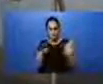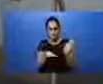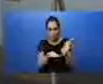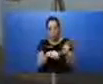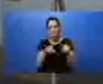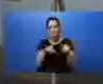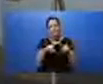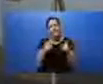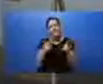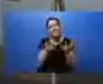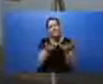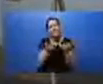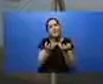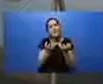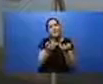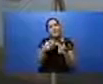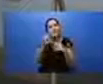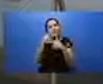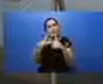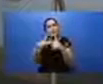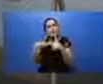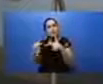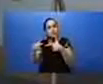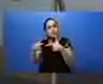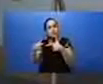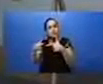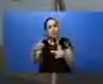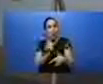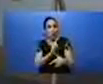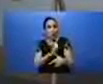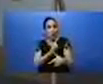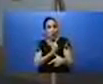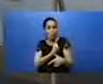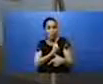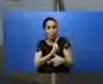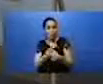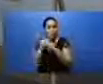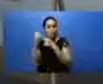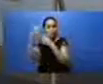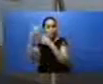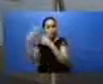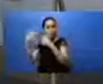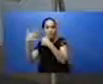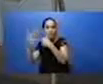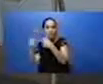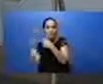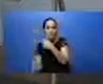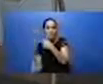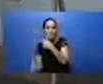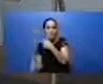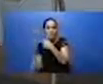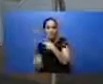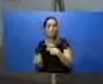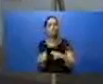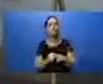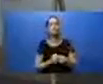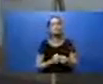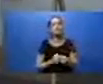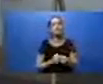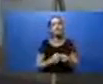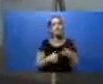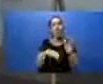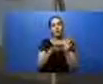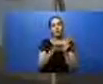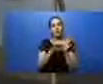quiser dividir o inteiro por uma fração? Esse primeiro exemplo aqui está fácil.